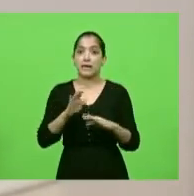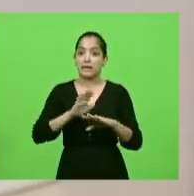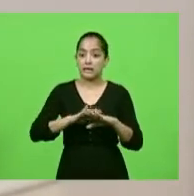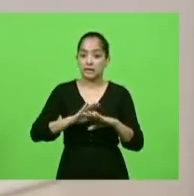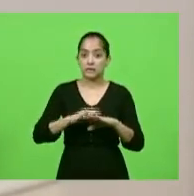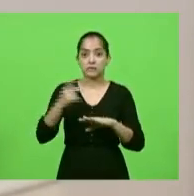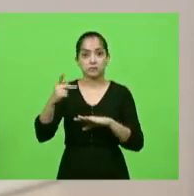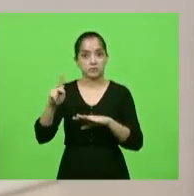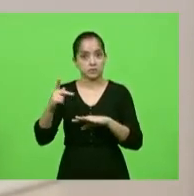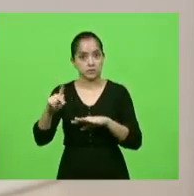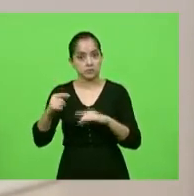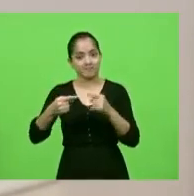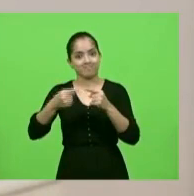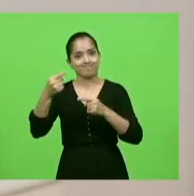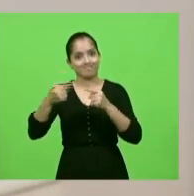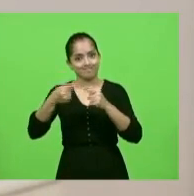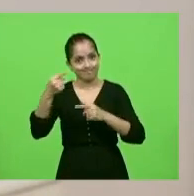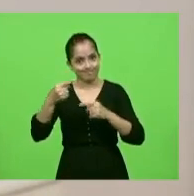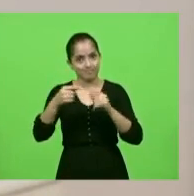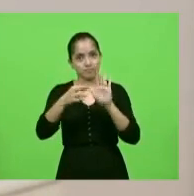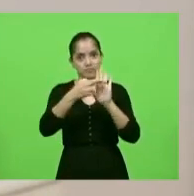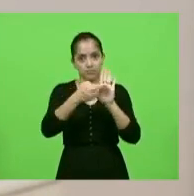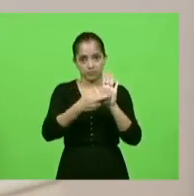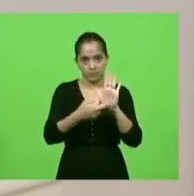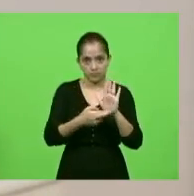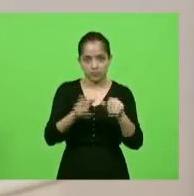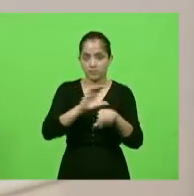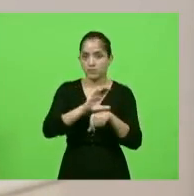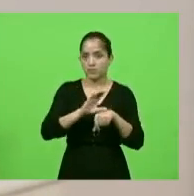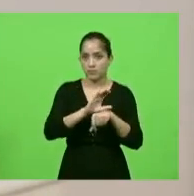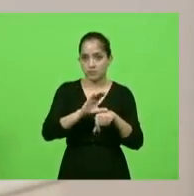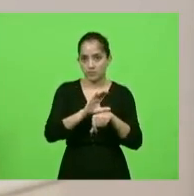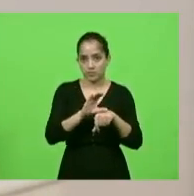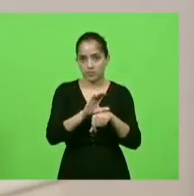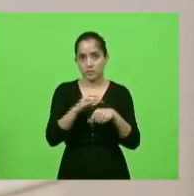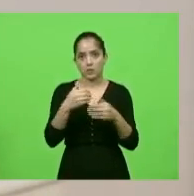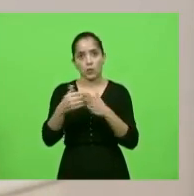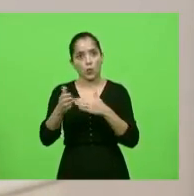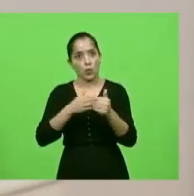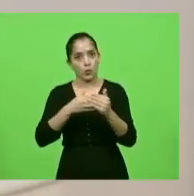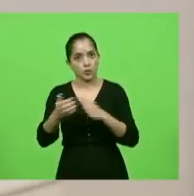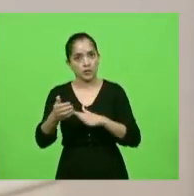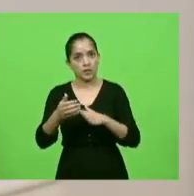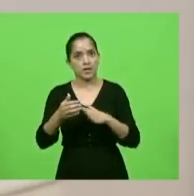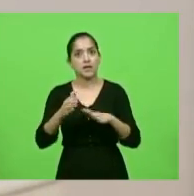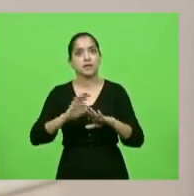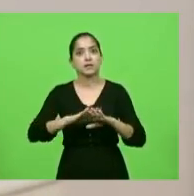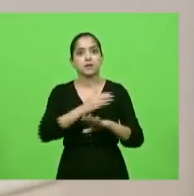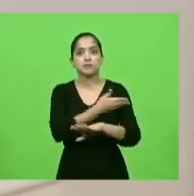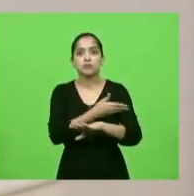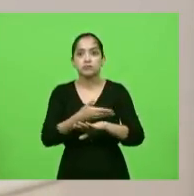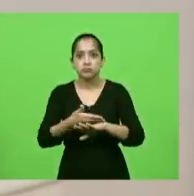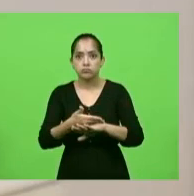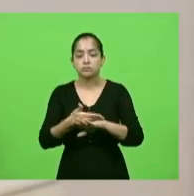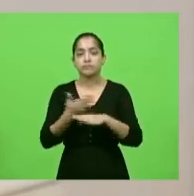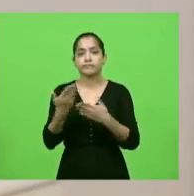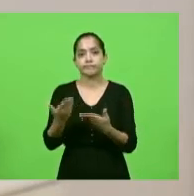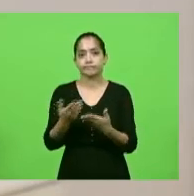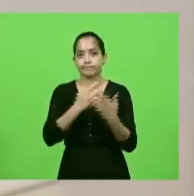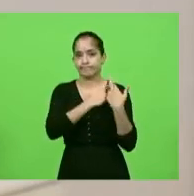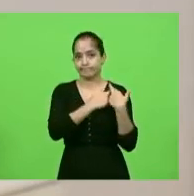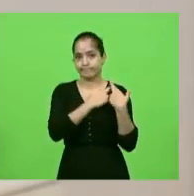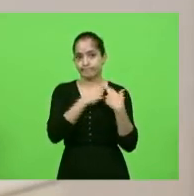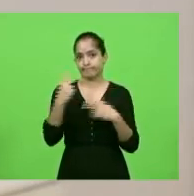em descompasso aos princípios constitucionais e configure qualquer das condutas aptas a configurar sua